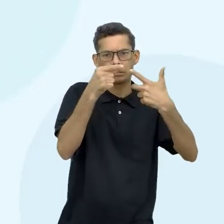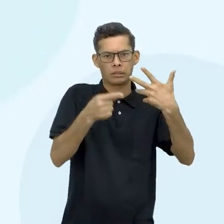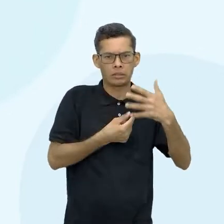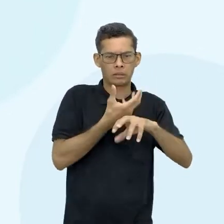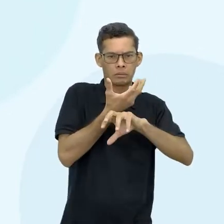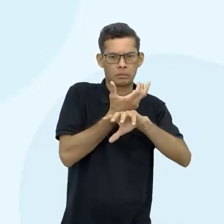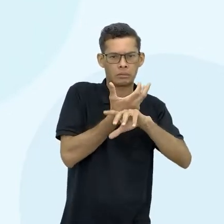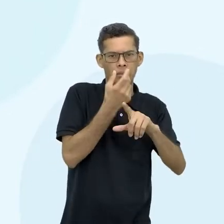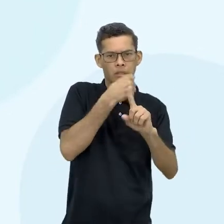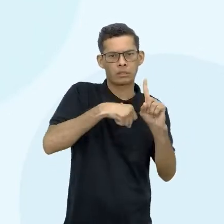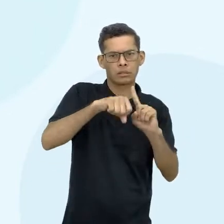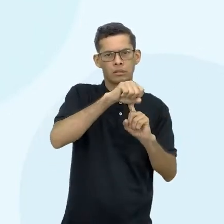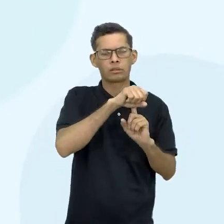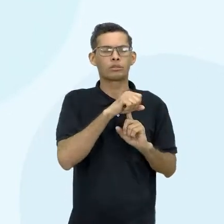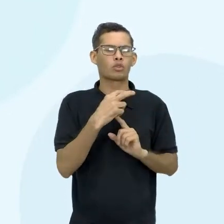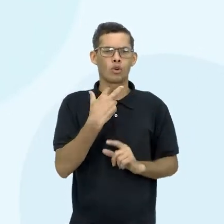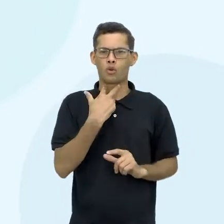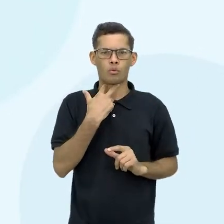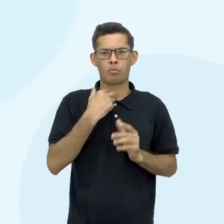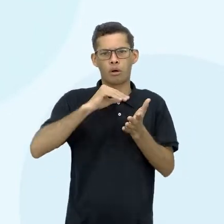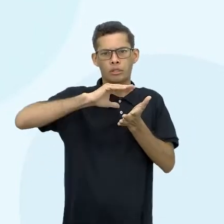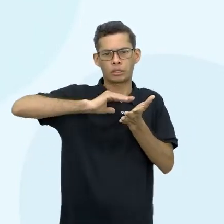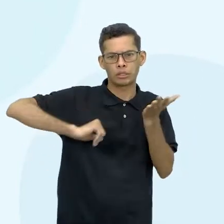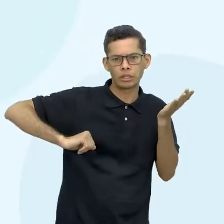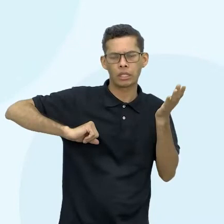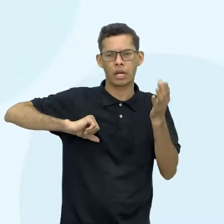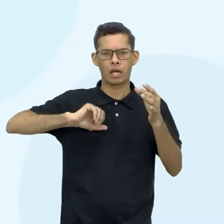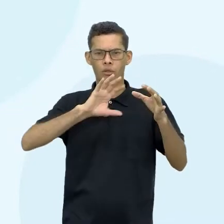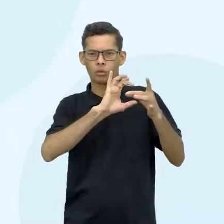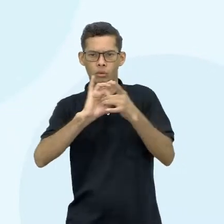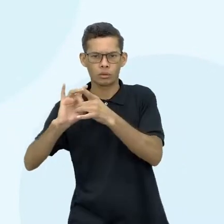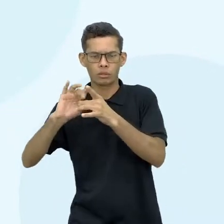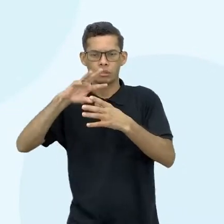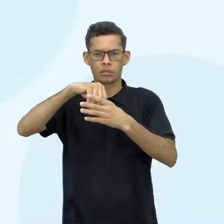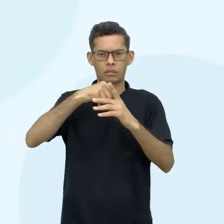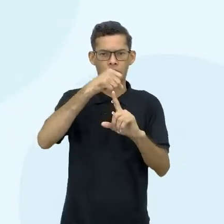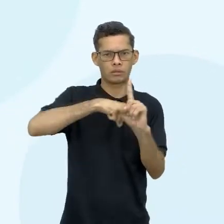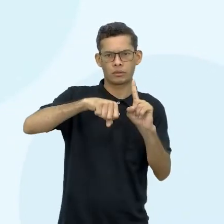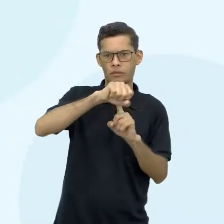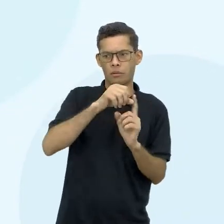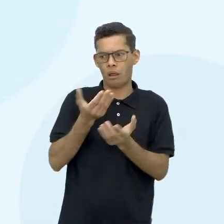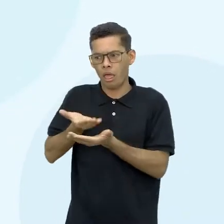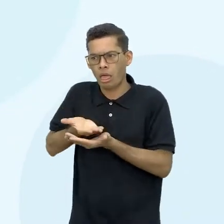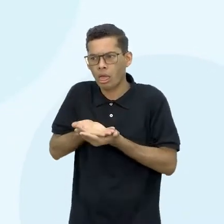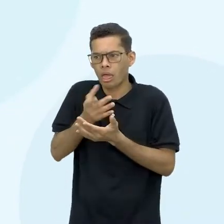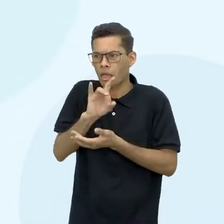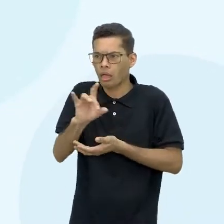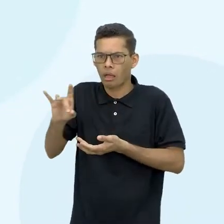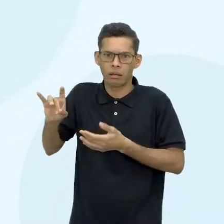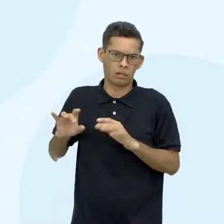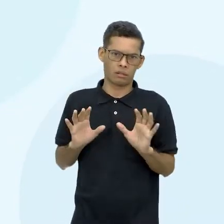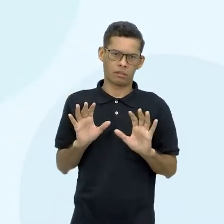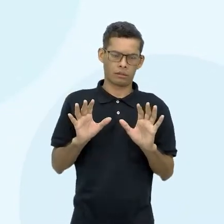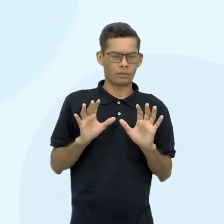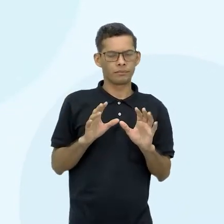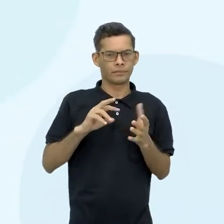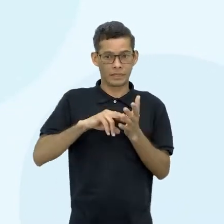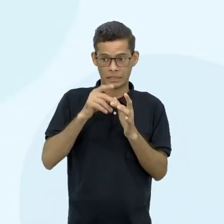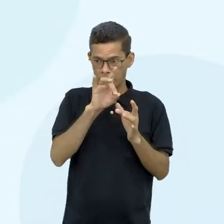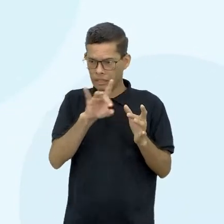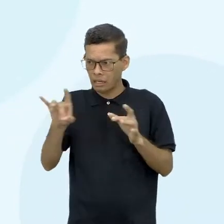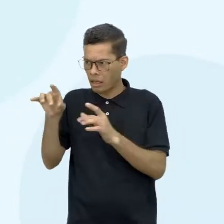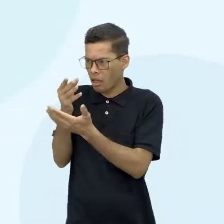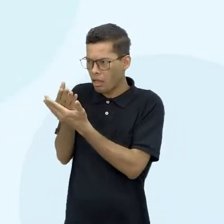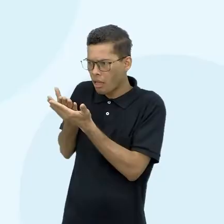deve retirar os indivíduos de seus contextos sociais para estudá-los, o que seria uma contradição com o